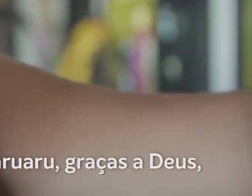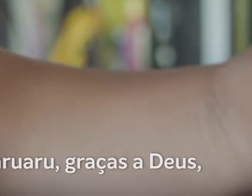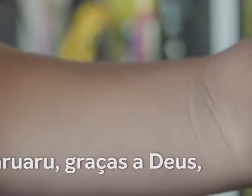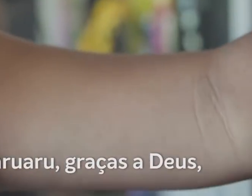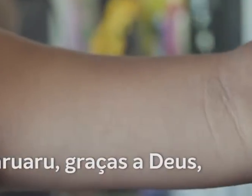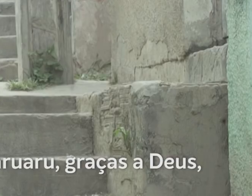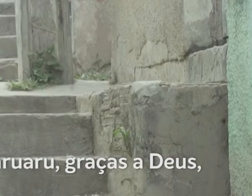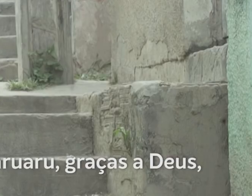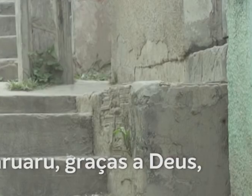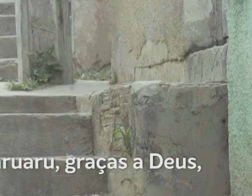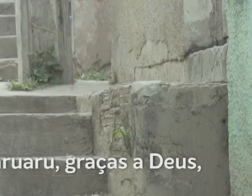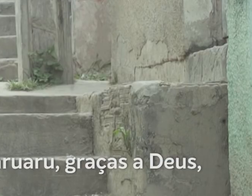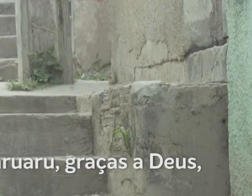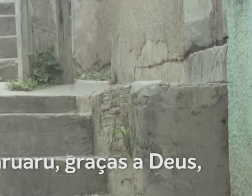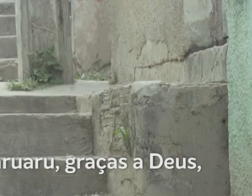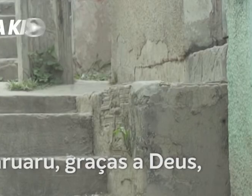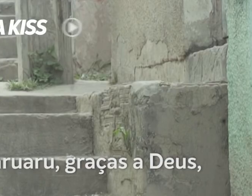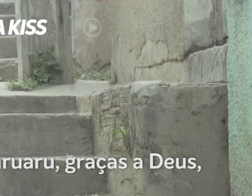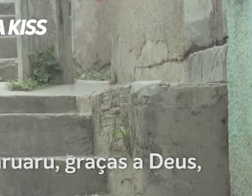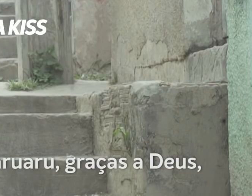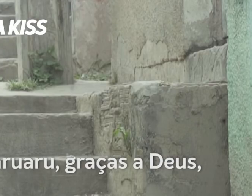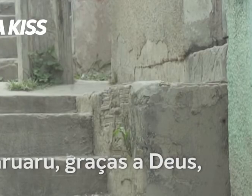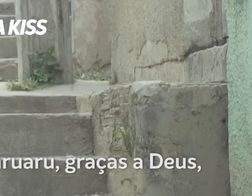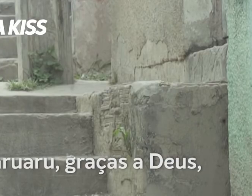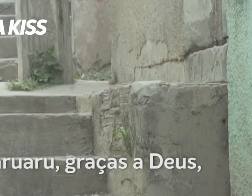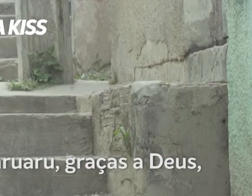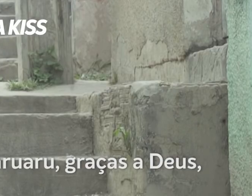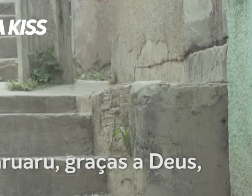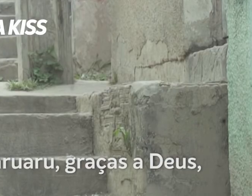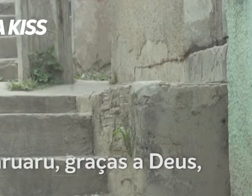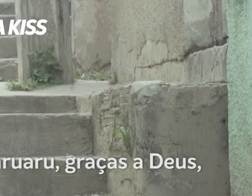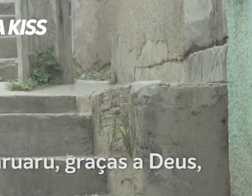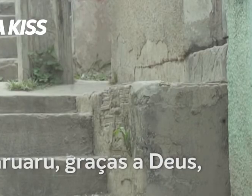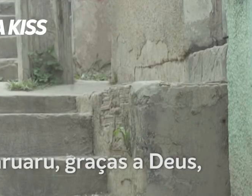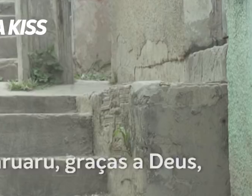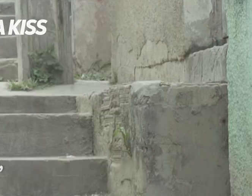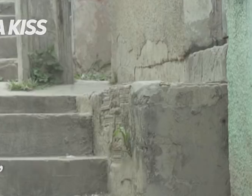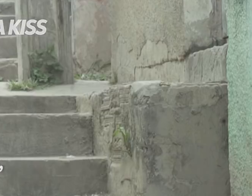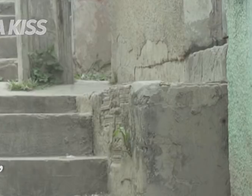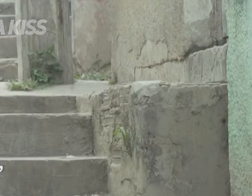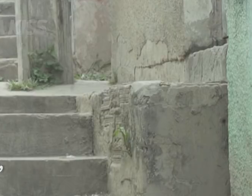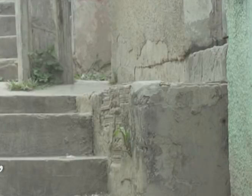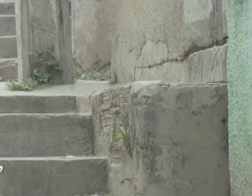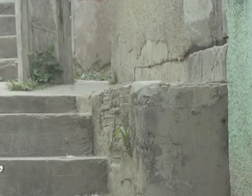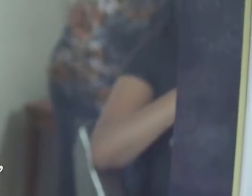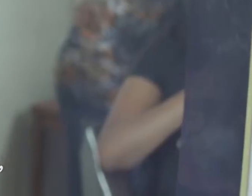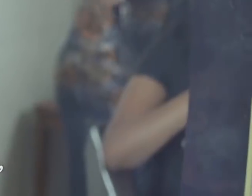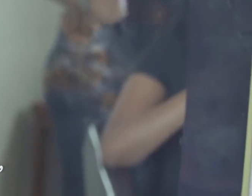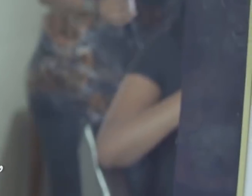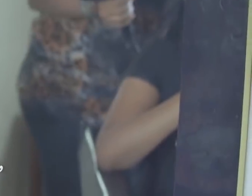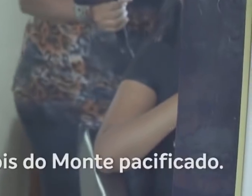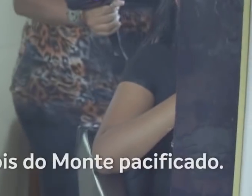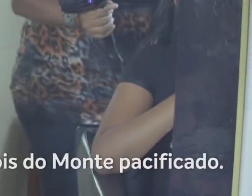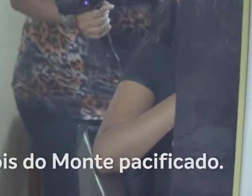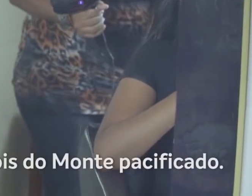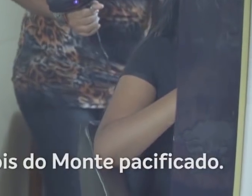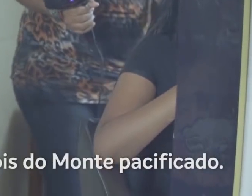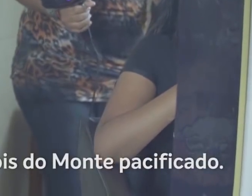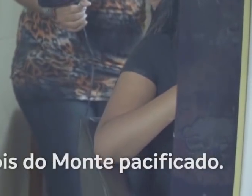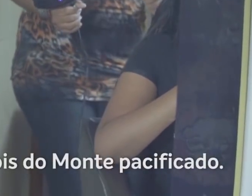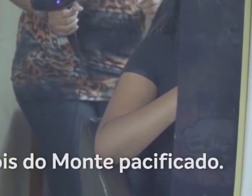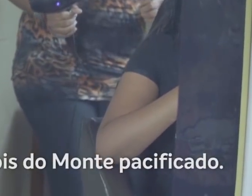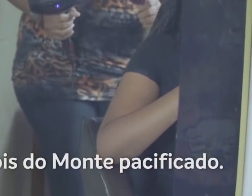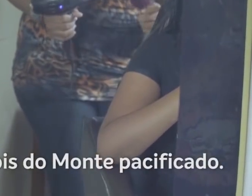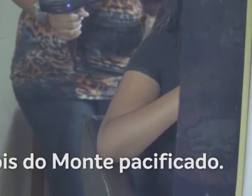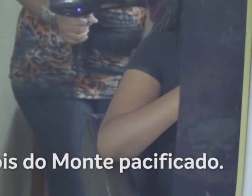Hoje eu sou uma cabeleireira, de nome, em Caruaru, graças a Deus. Vivo da minha profissão, minha clientela